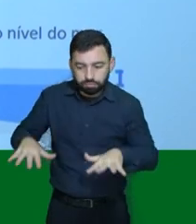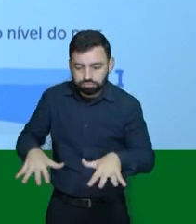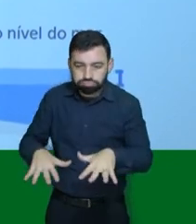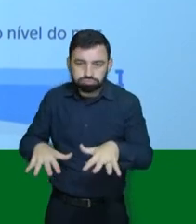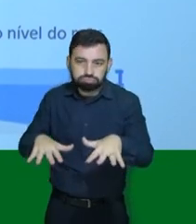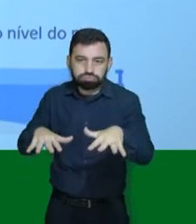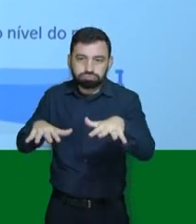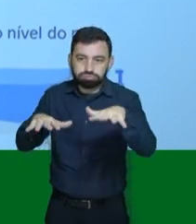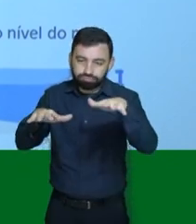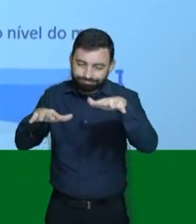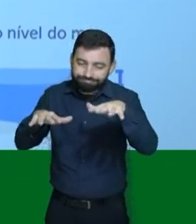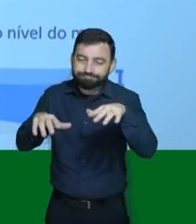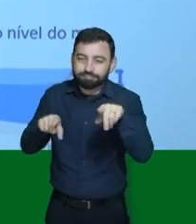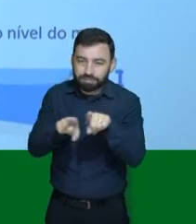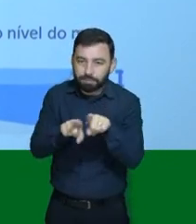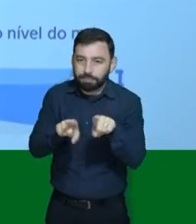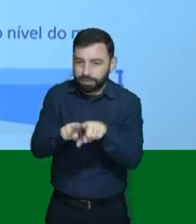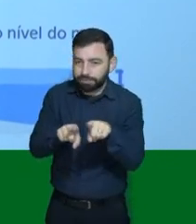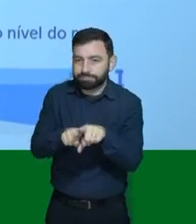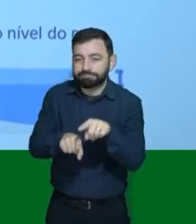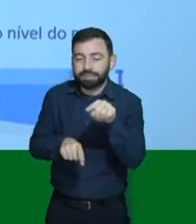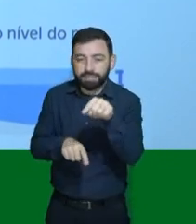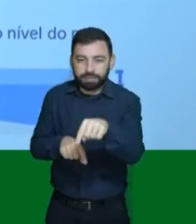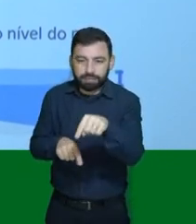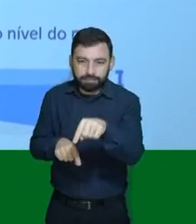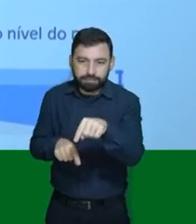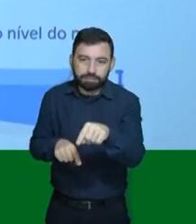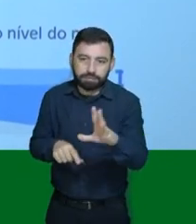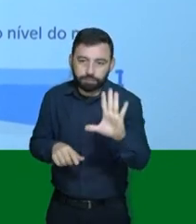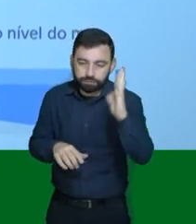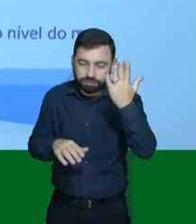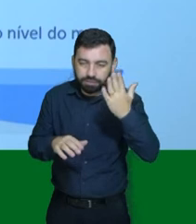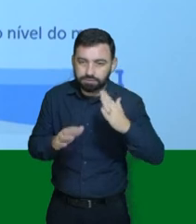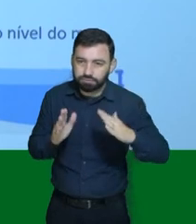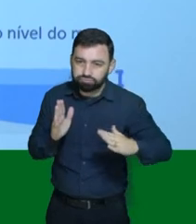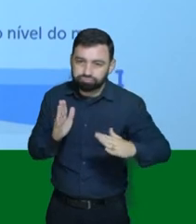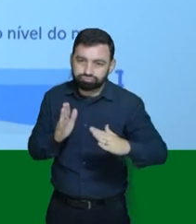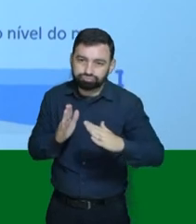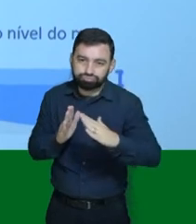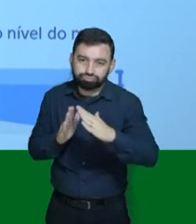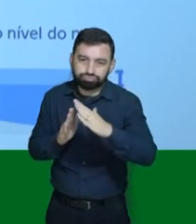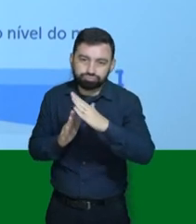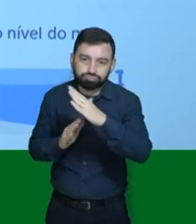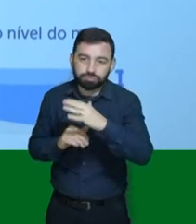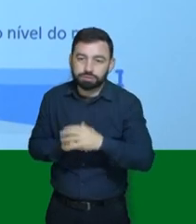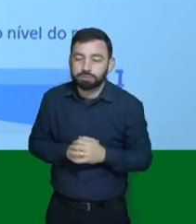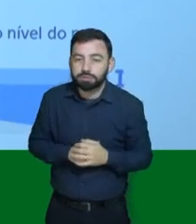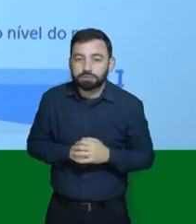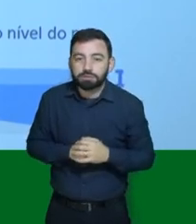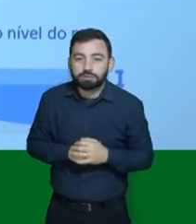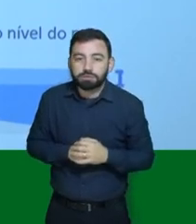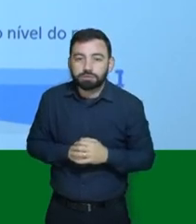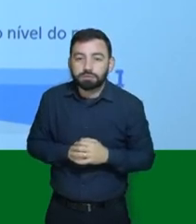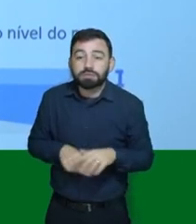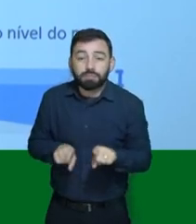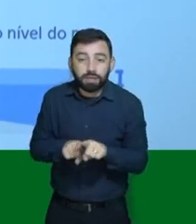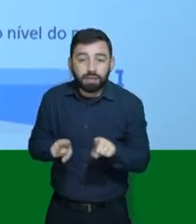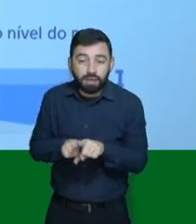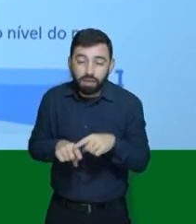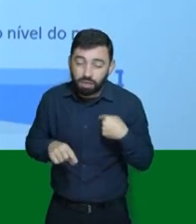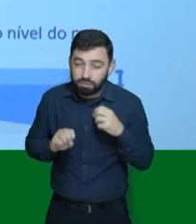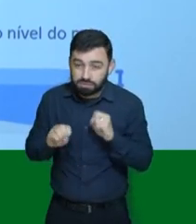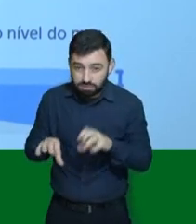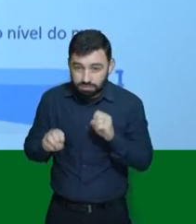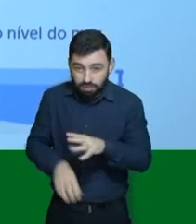Antártica quanto da Groenlândia, que vão para dentro do oceano e aumentam o nível do mar. E aí, sempre quando até dou essa aula para os